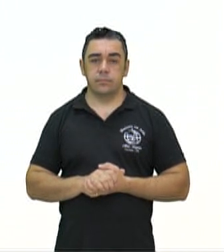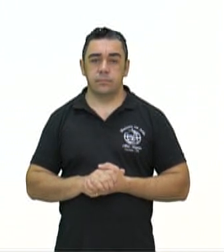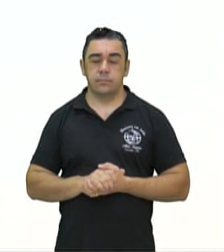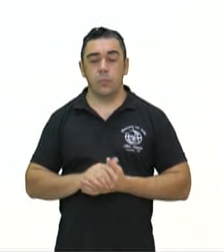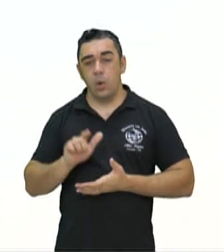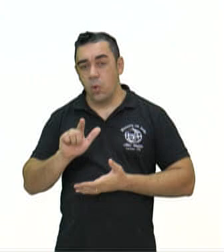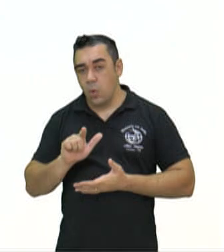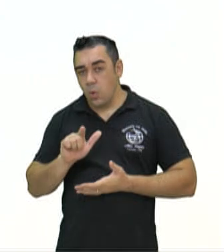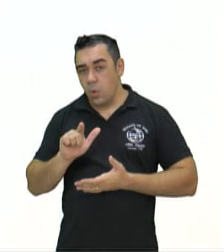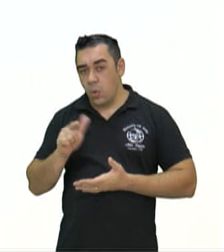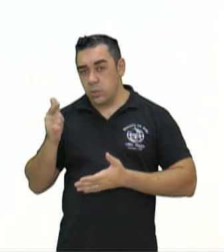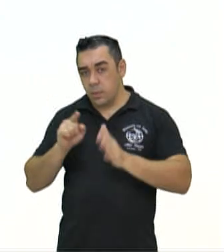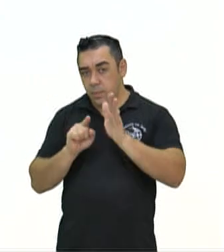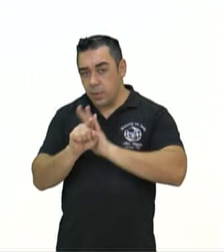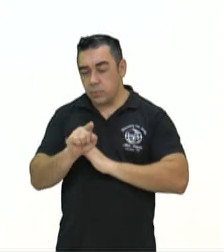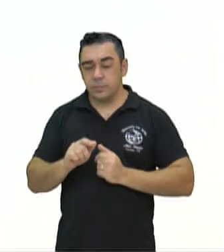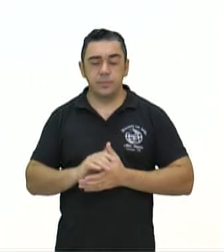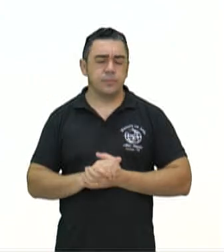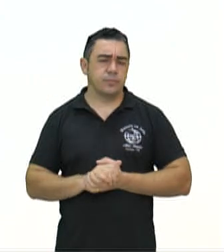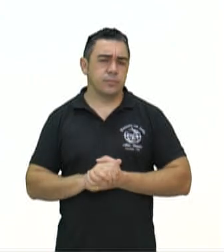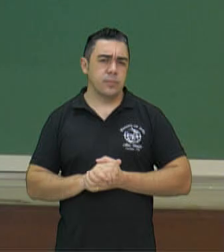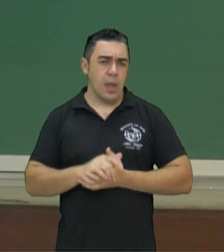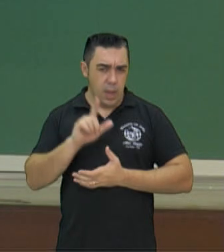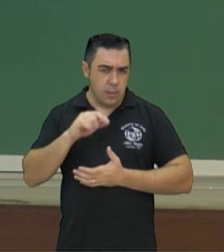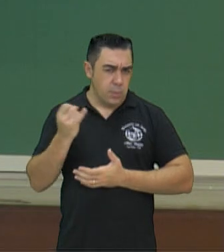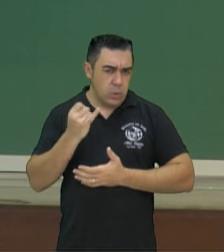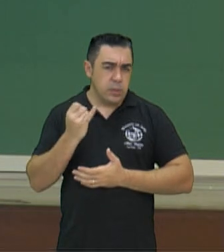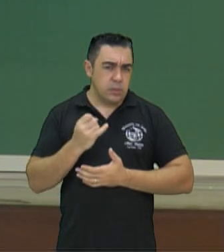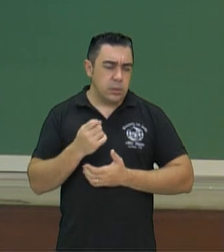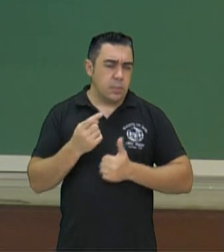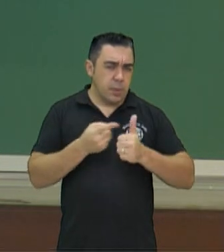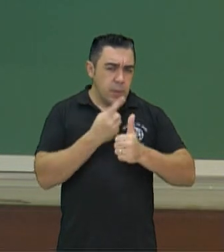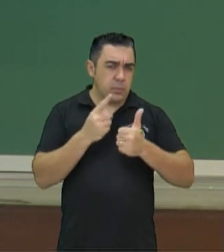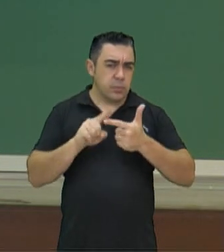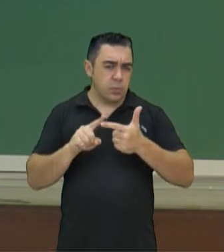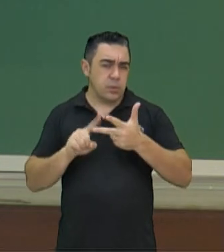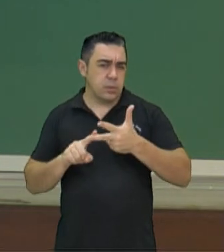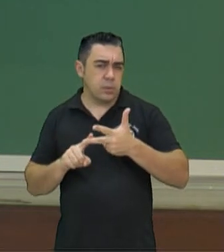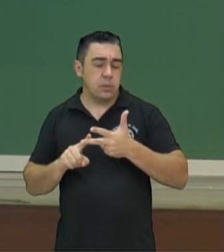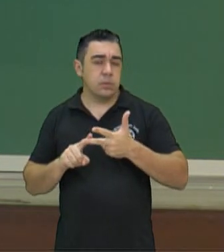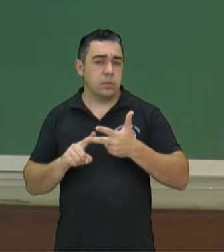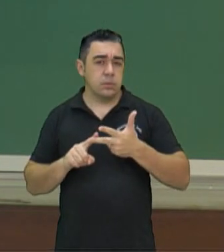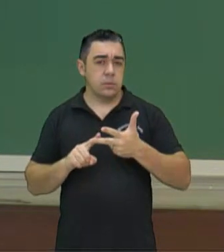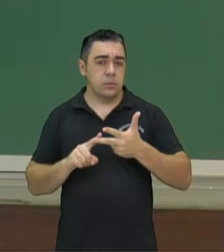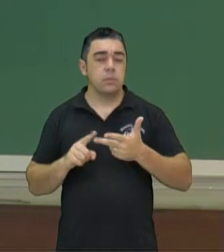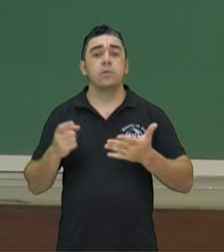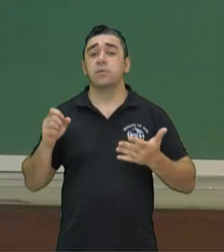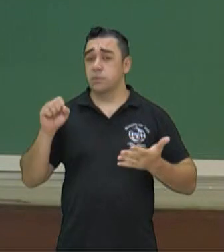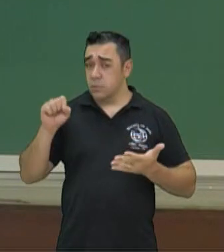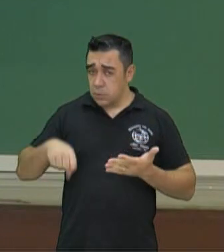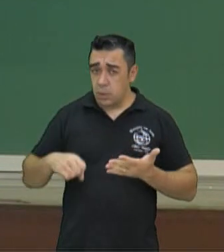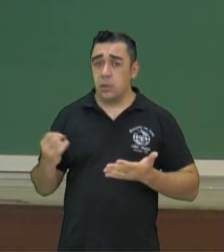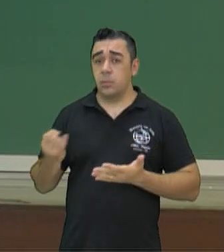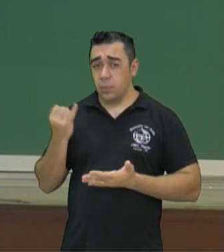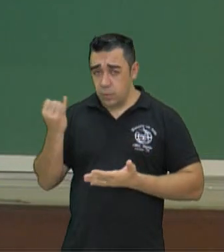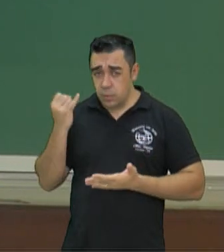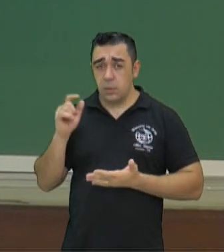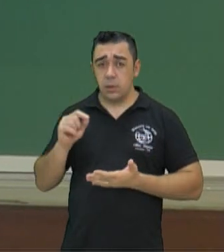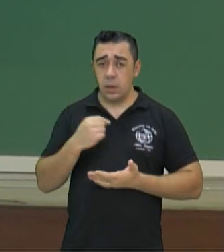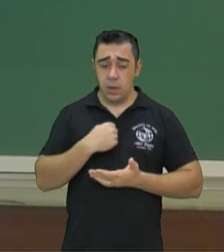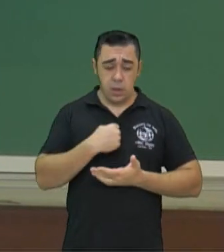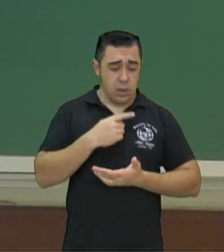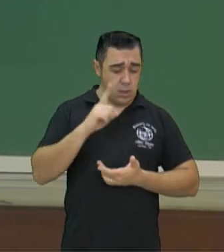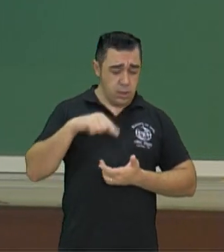Minha outra pergunta, a ordem importa? Nesse caso aqui, a ordem vai importar? Importa se